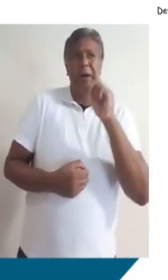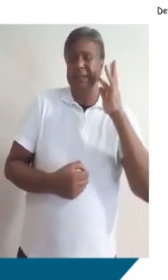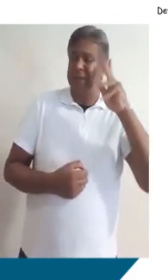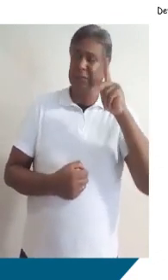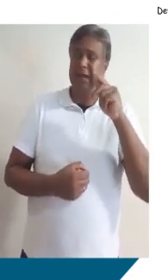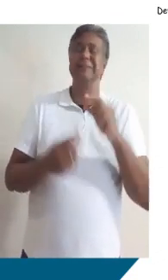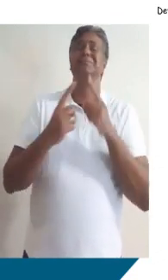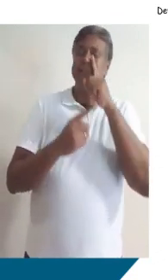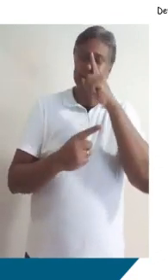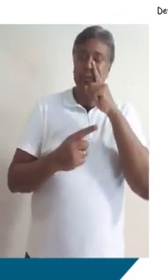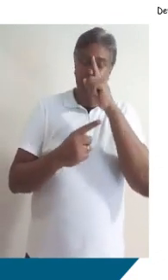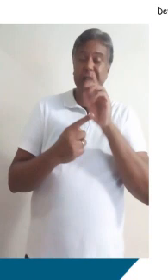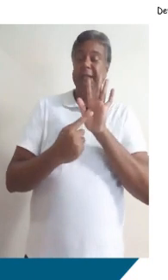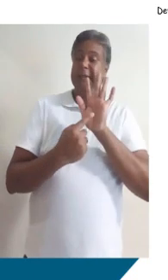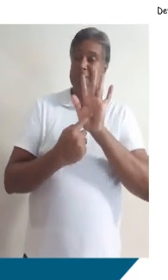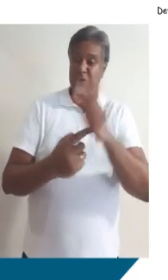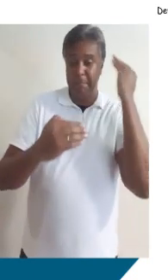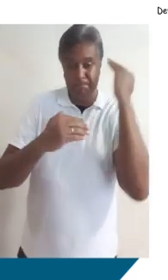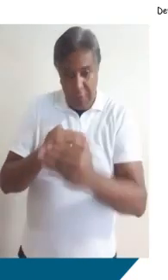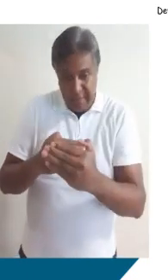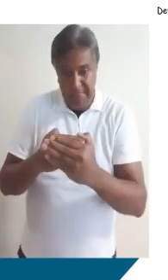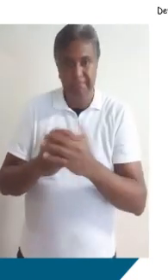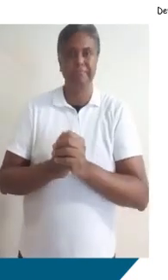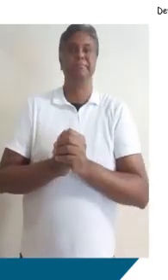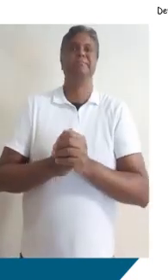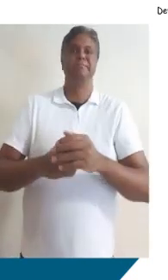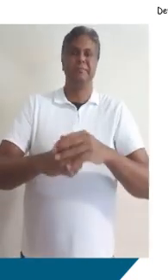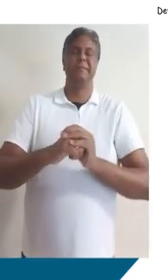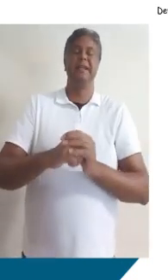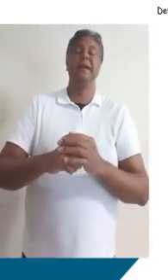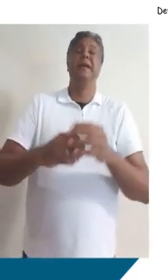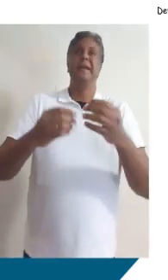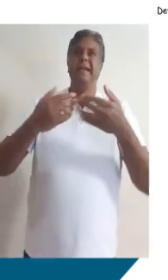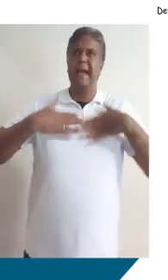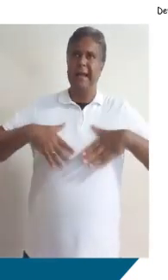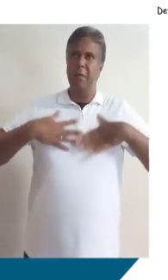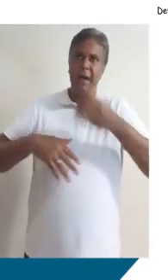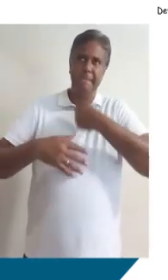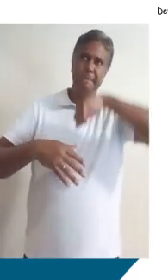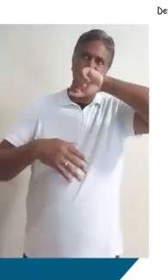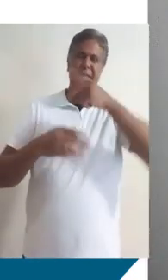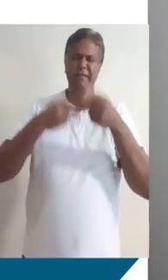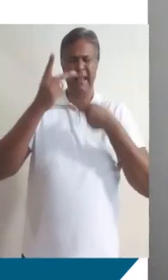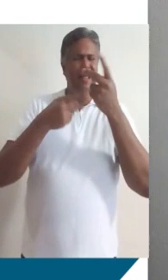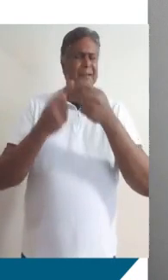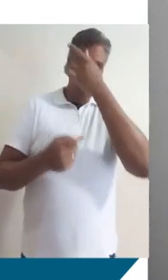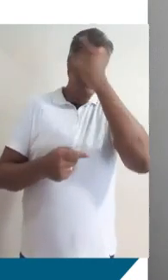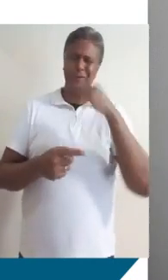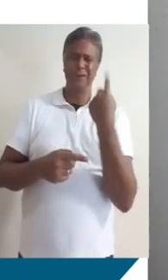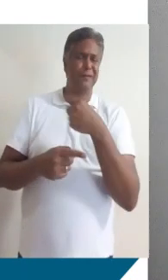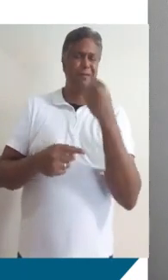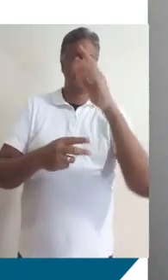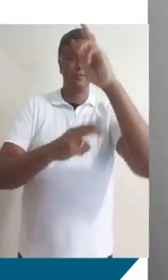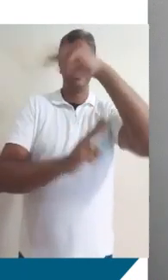todo mundo certamente é mais seguro. E vai também tranquilizar a mãe, dizer para ela que ninguém vai se tacar de uma ponte. É claro